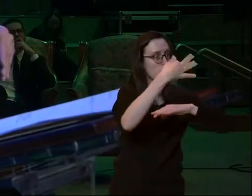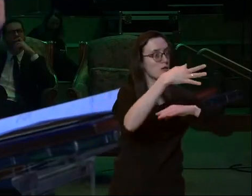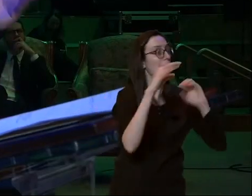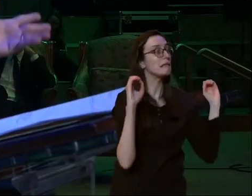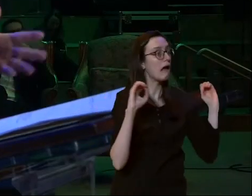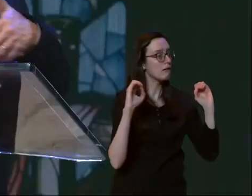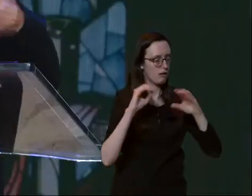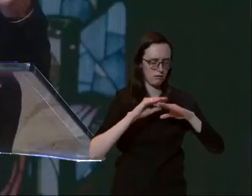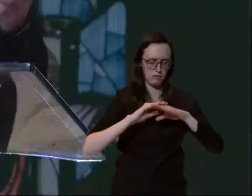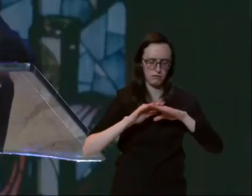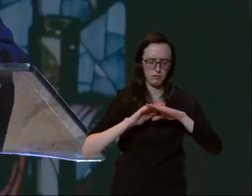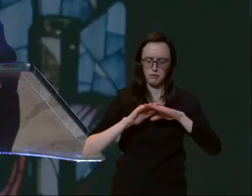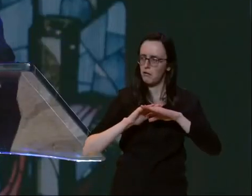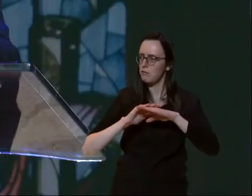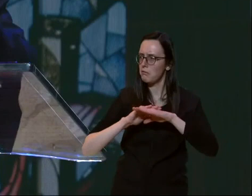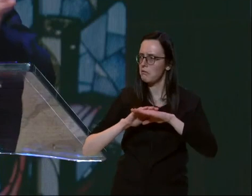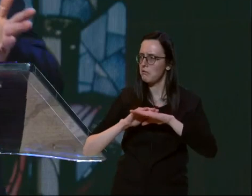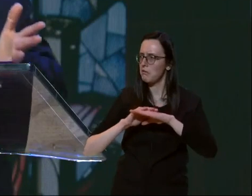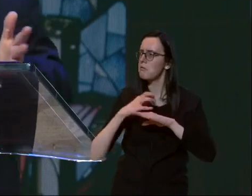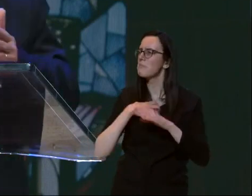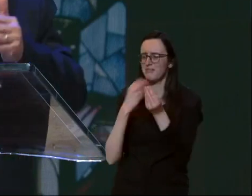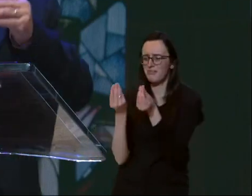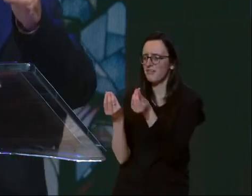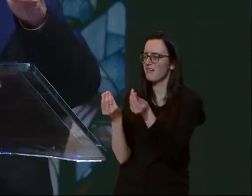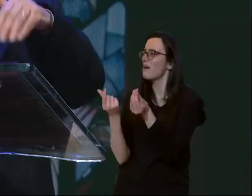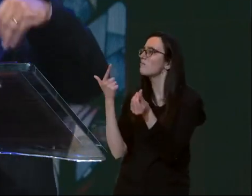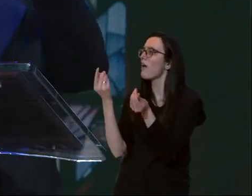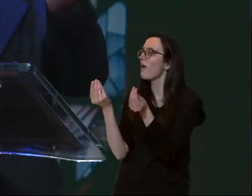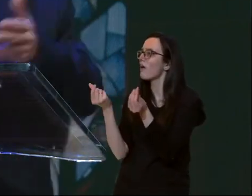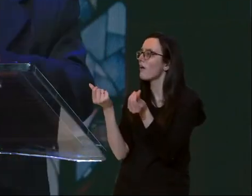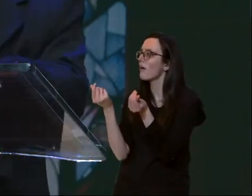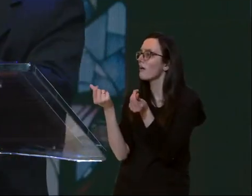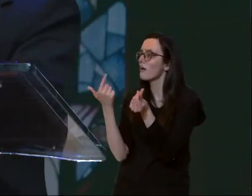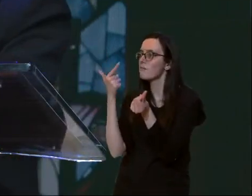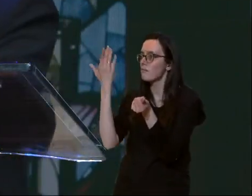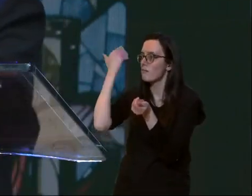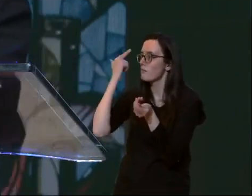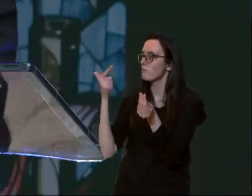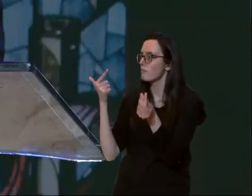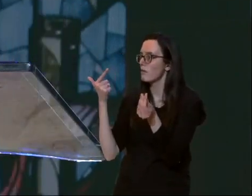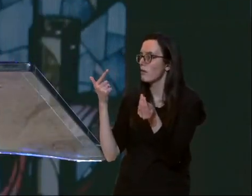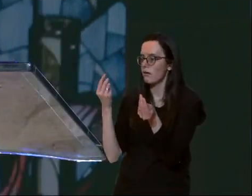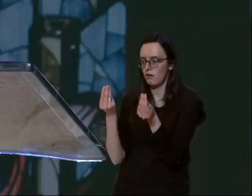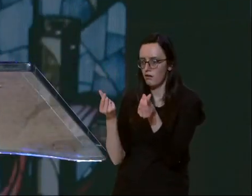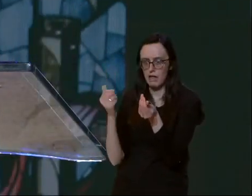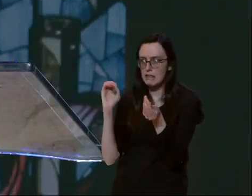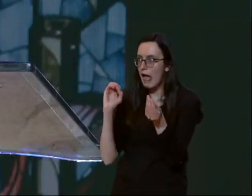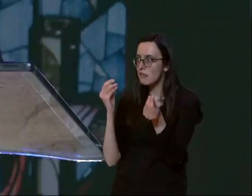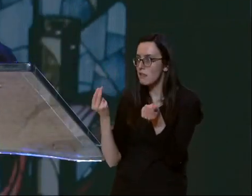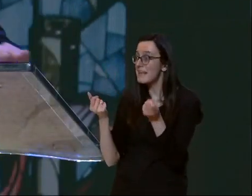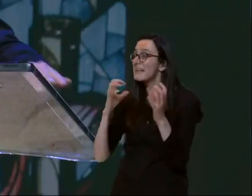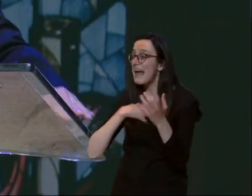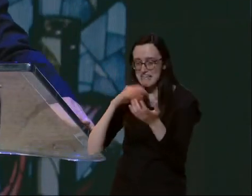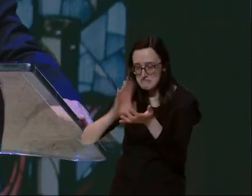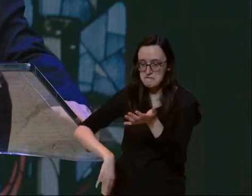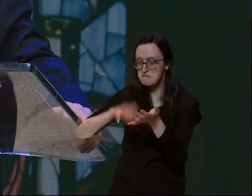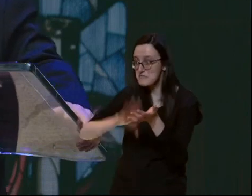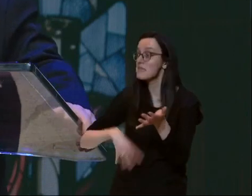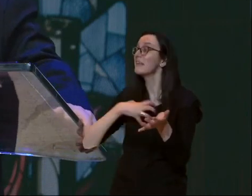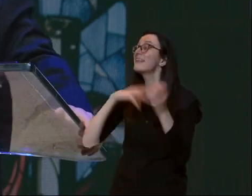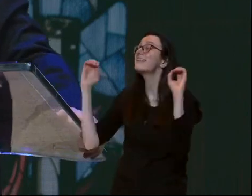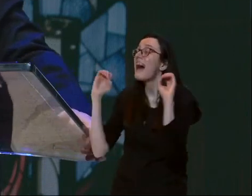E essas perdas poderiam fazer essa insensibilidade com que a coisa piorasse cada vez mais ainda.